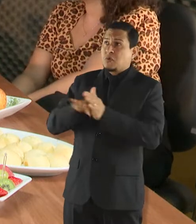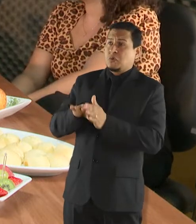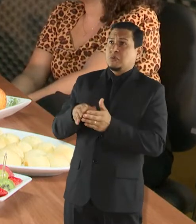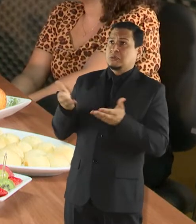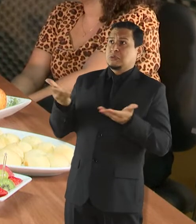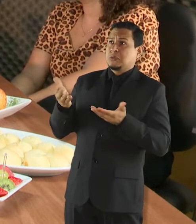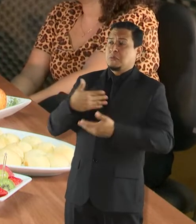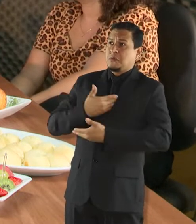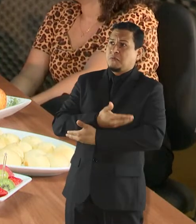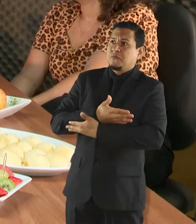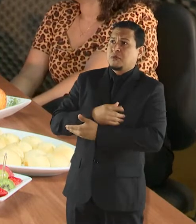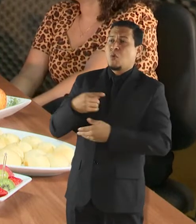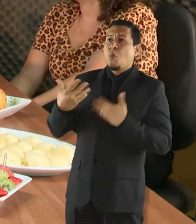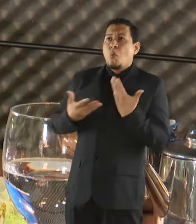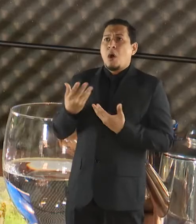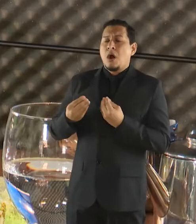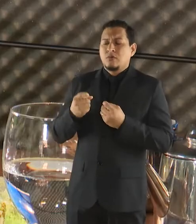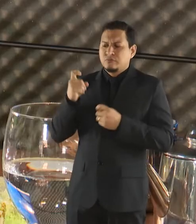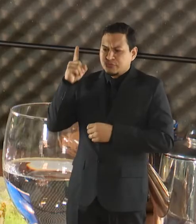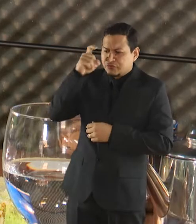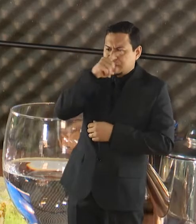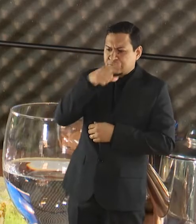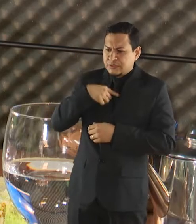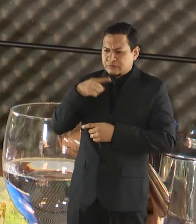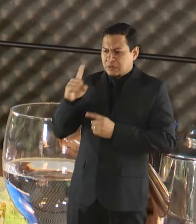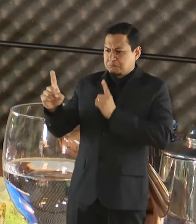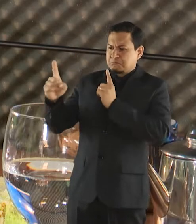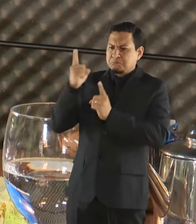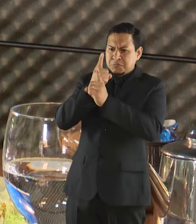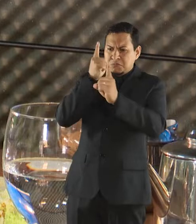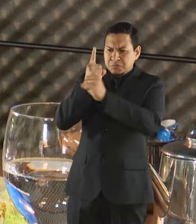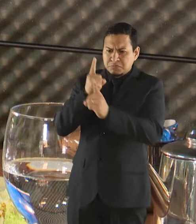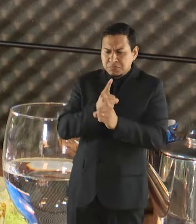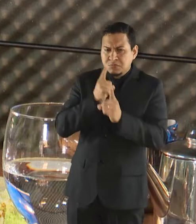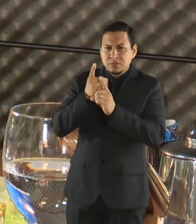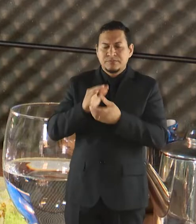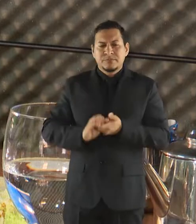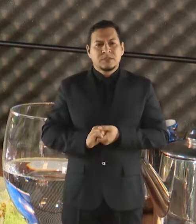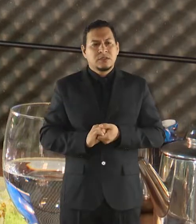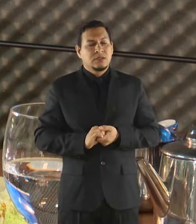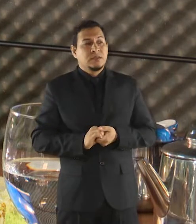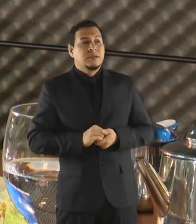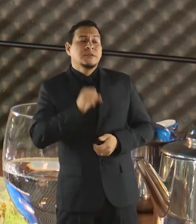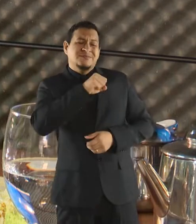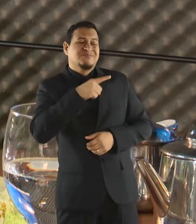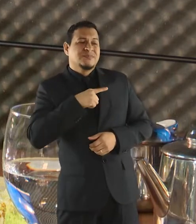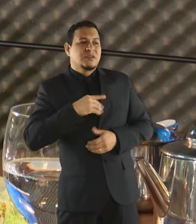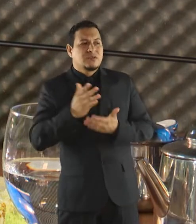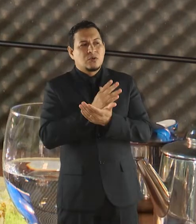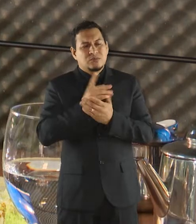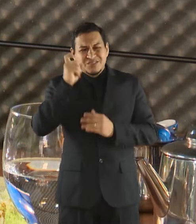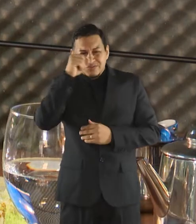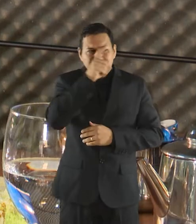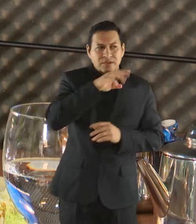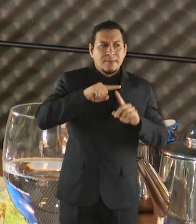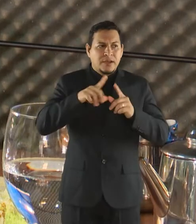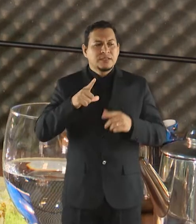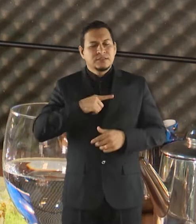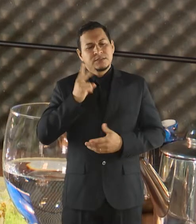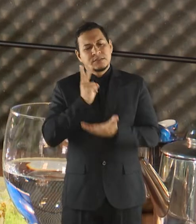vou ter dificuldade para seguir adiante. Senti dificuldades, né? Mas tive apoio da família nesse sentido,